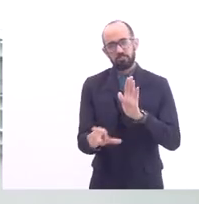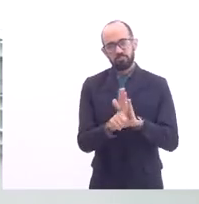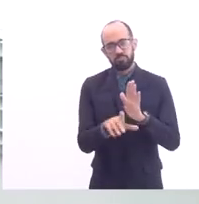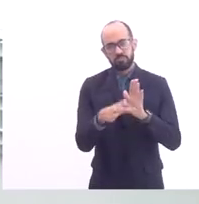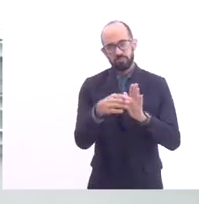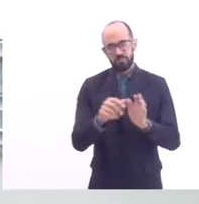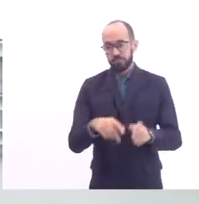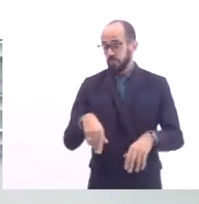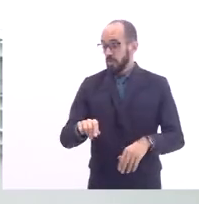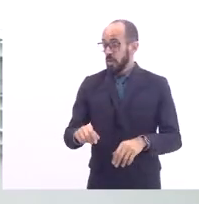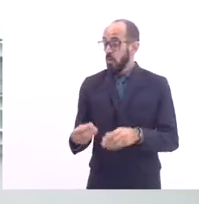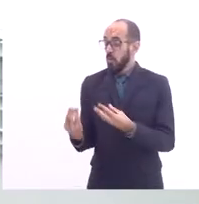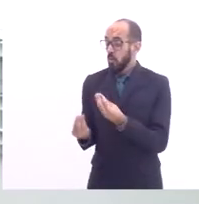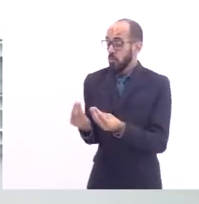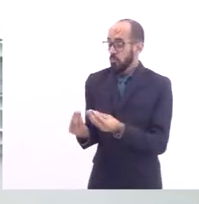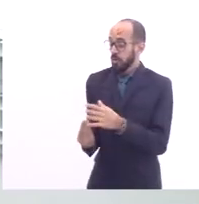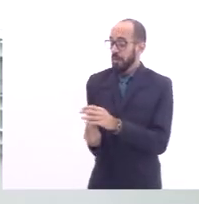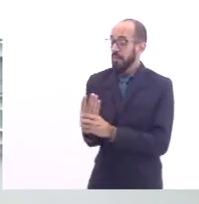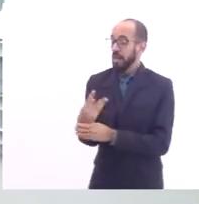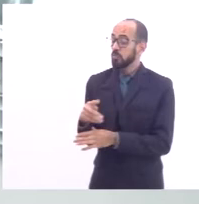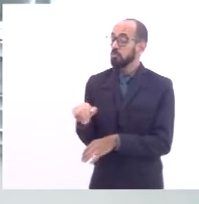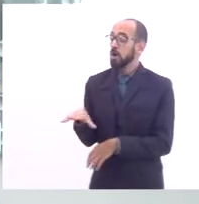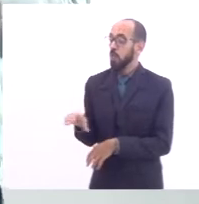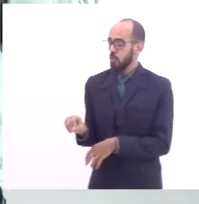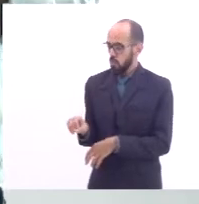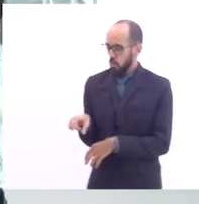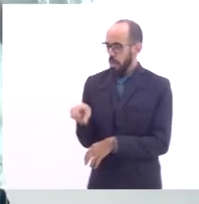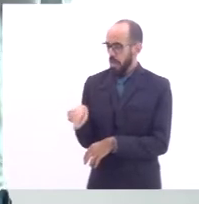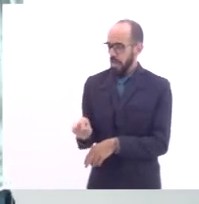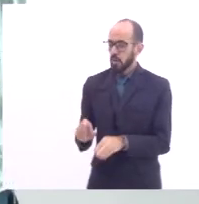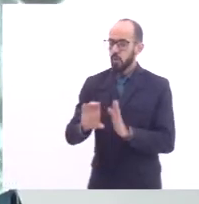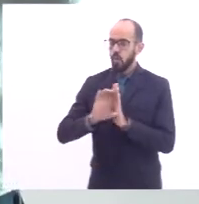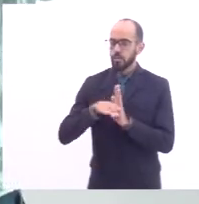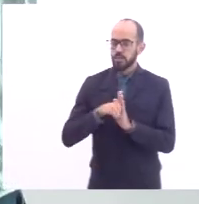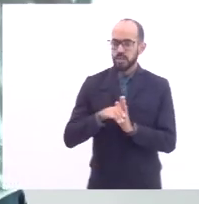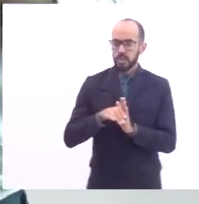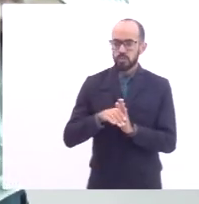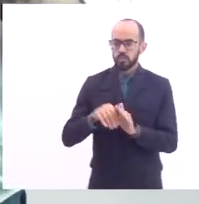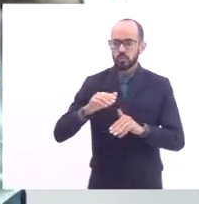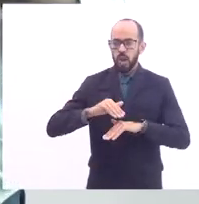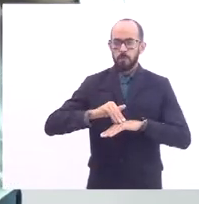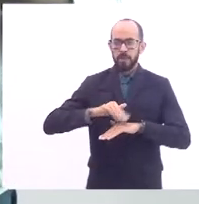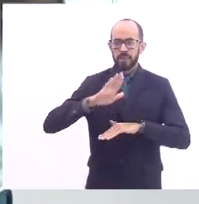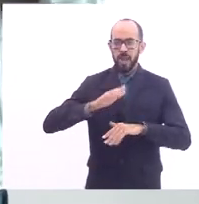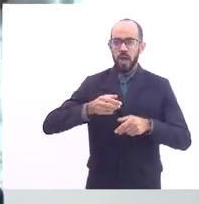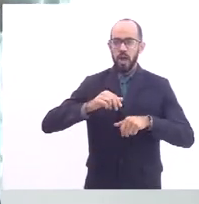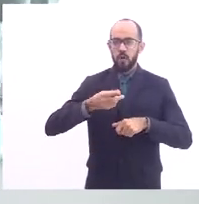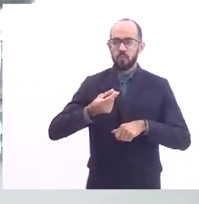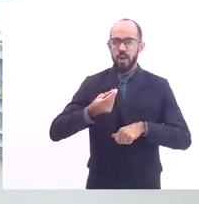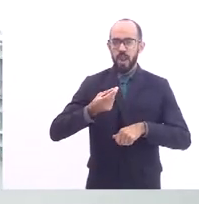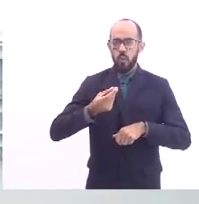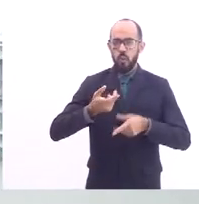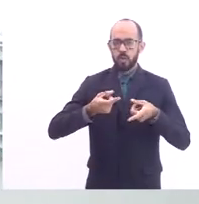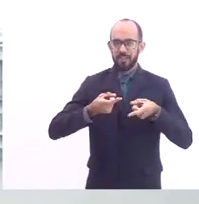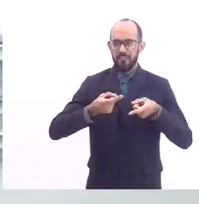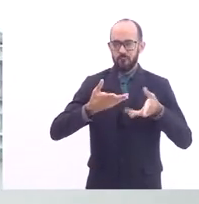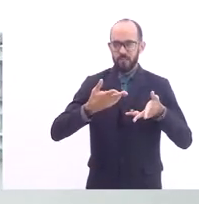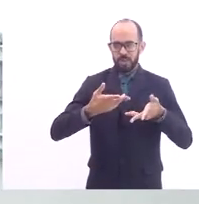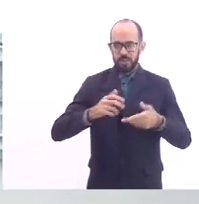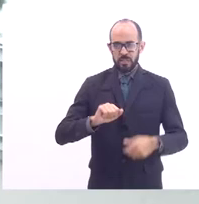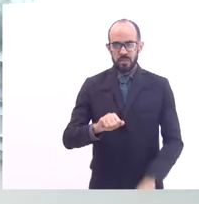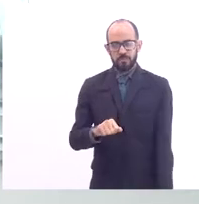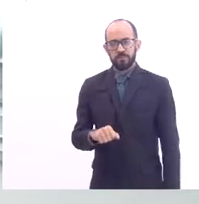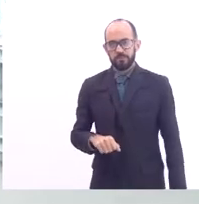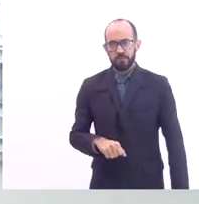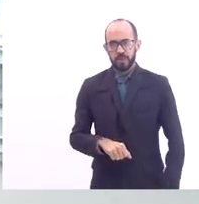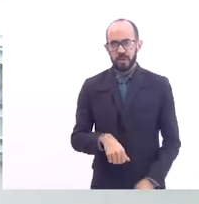você acompanhou muito, era o conceito de aumentar o valor presente líquido da venda, aumentar o net present value, que o